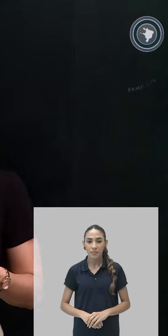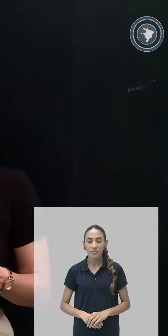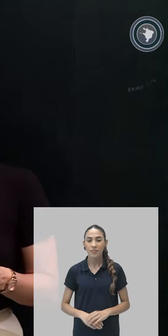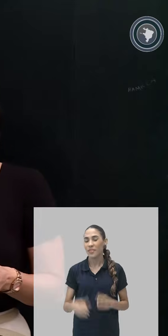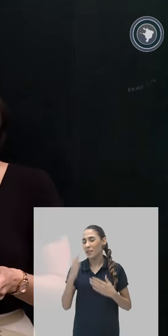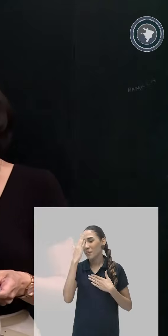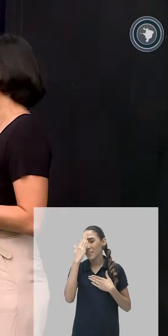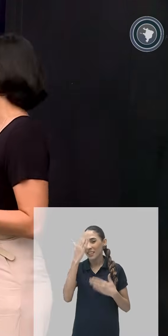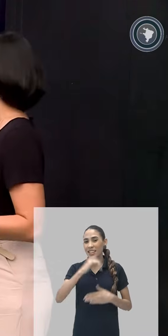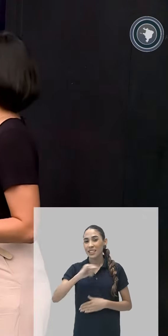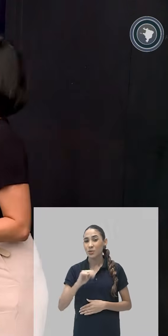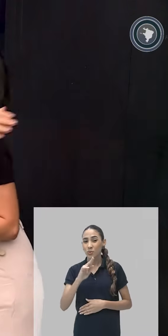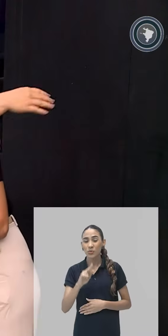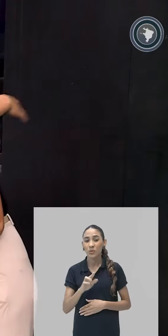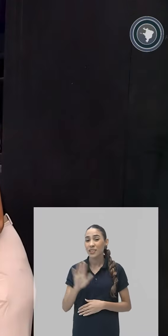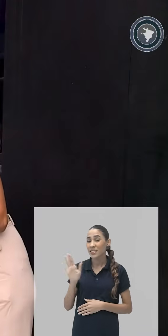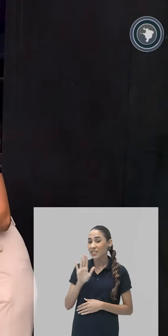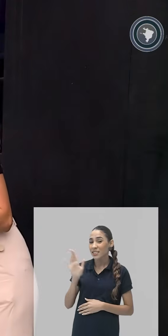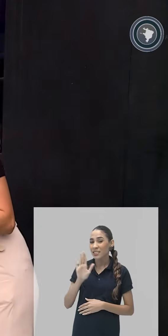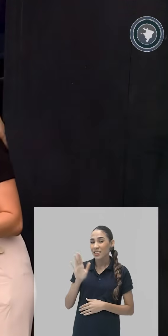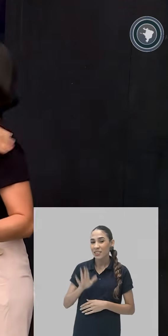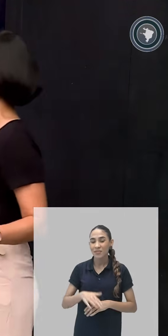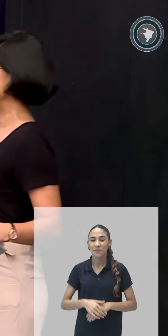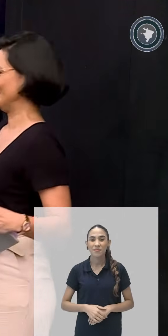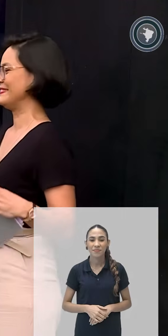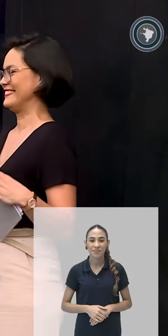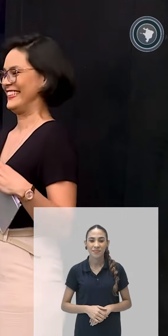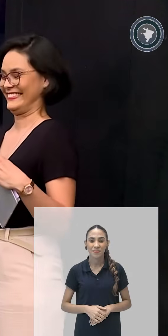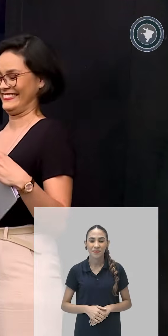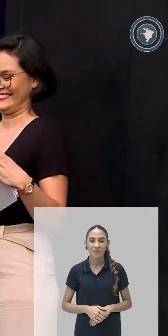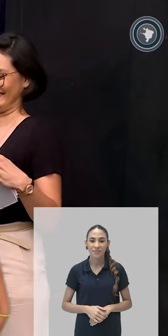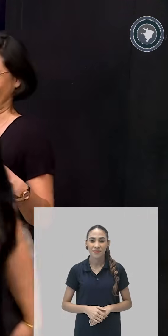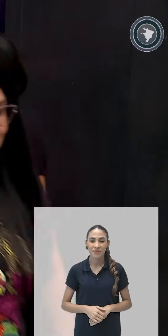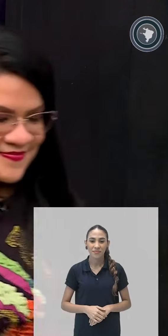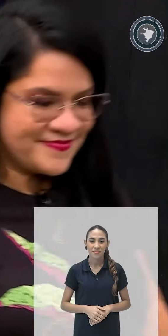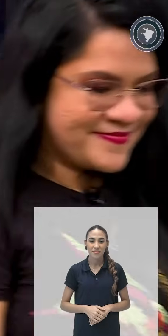Muito obrigada, Ju. Tchau, mana, vou indo. Tchau, tchau.